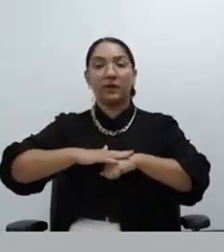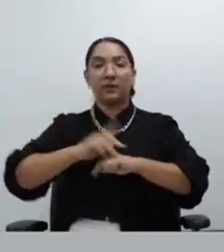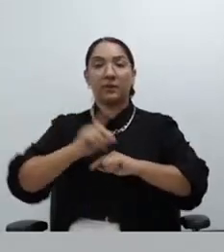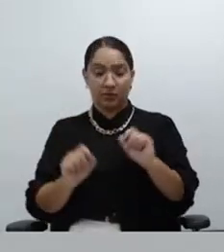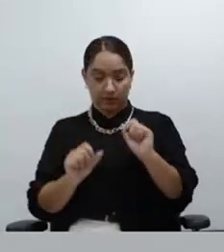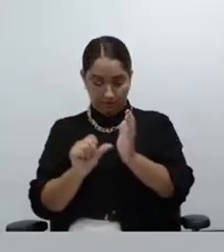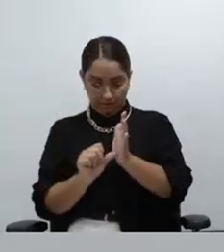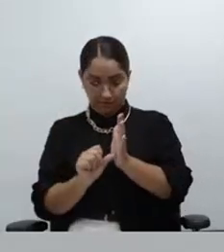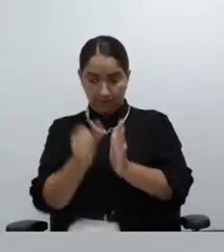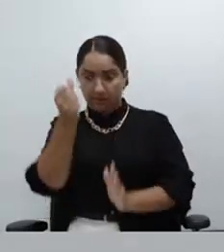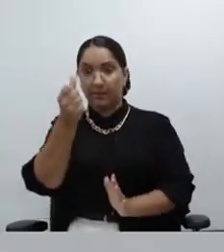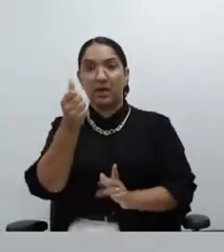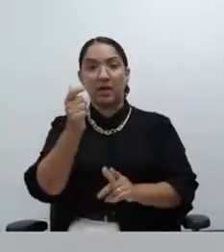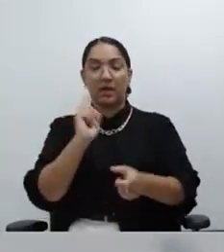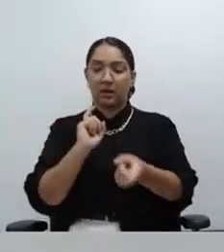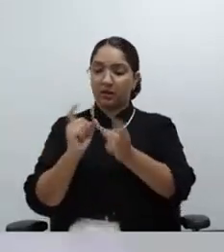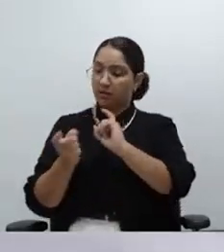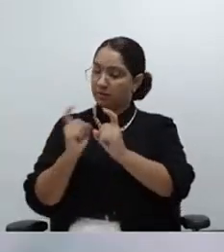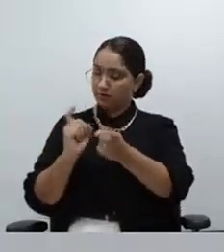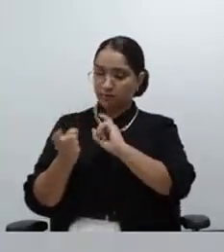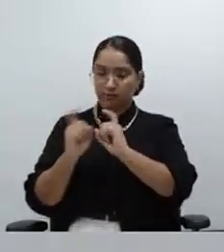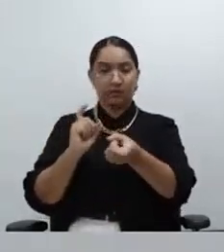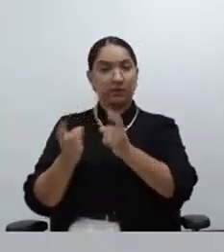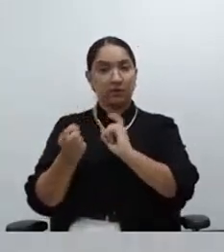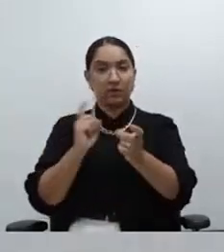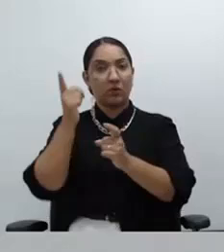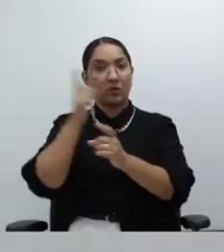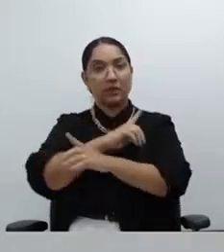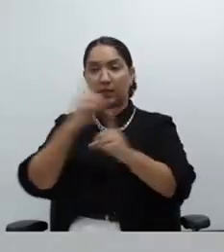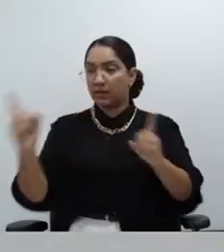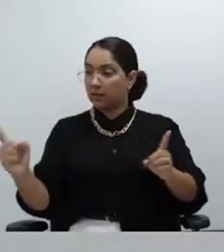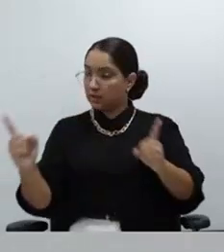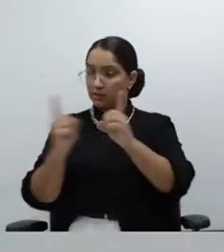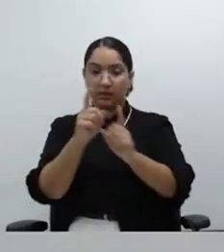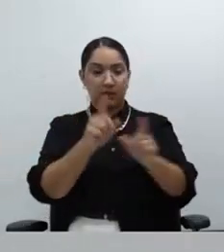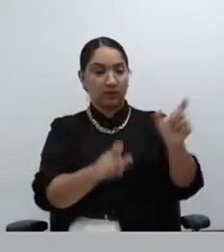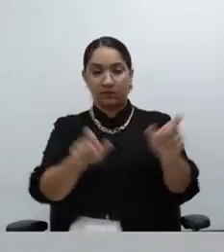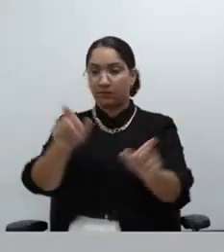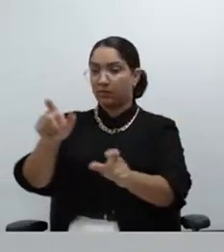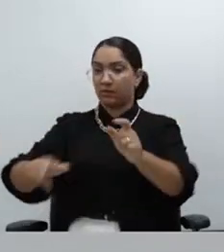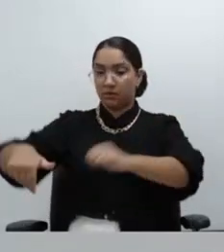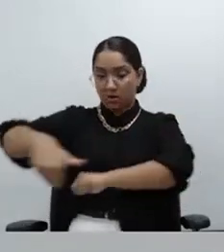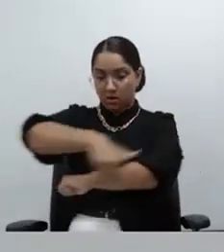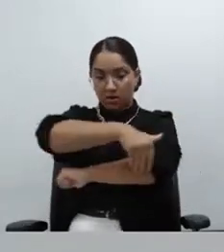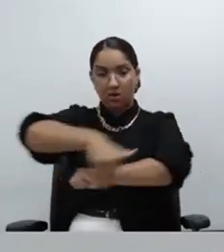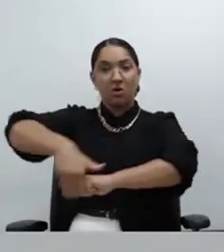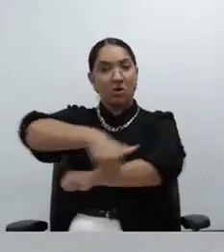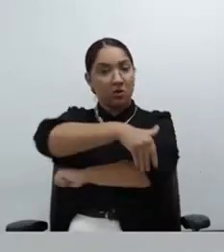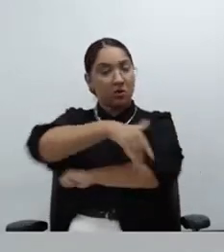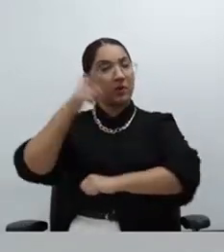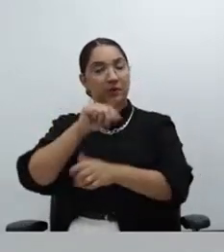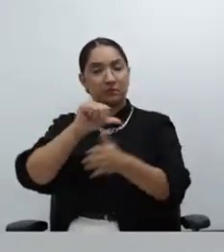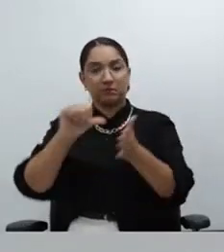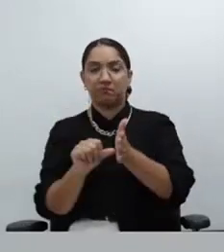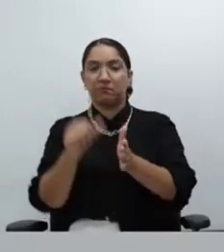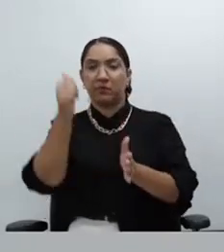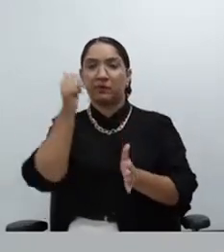reunião do Comitê de Atendimento à População em Situação de Rua. Nós tivemos uma primeira